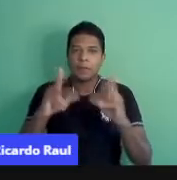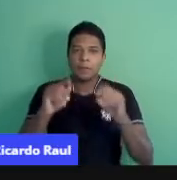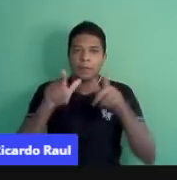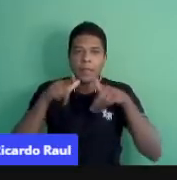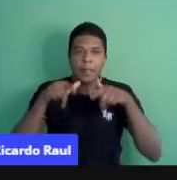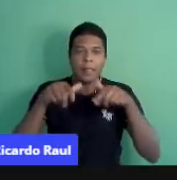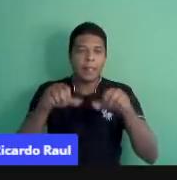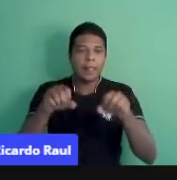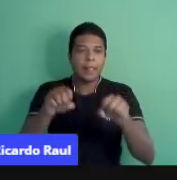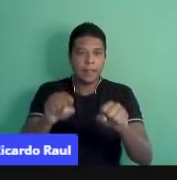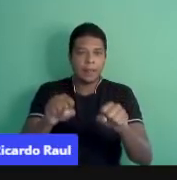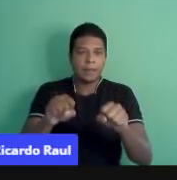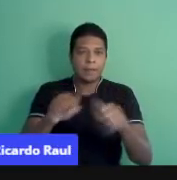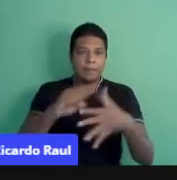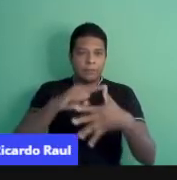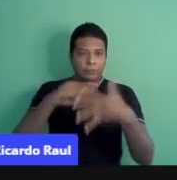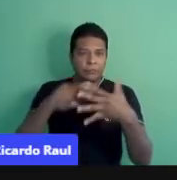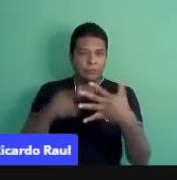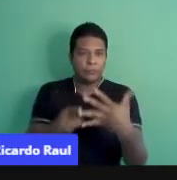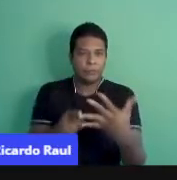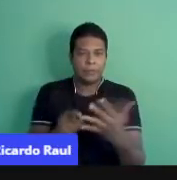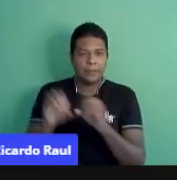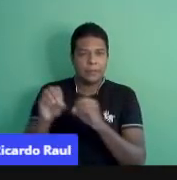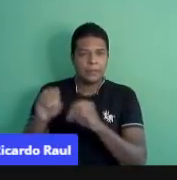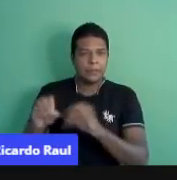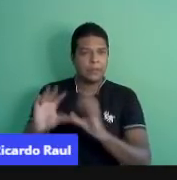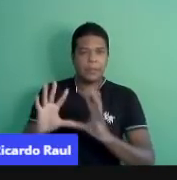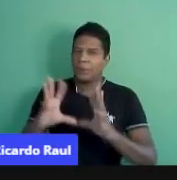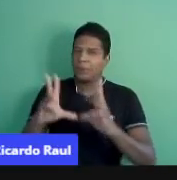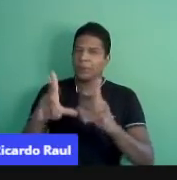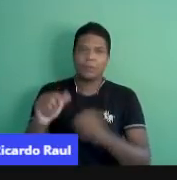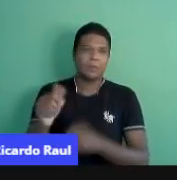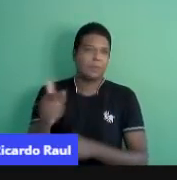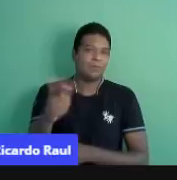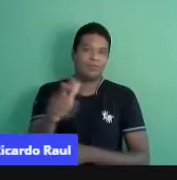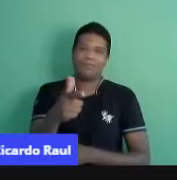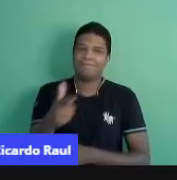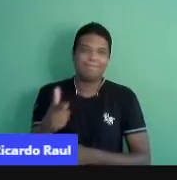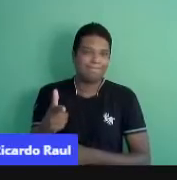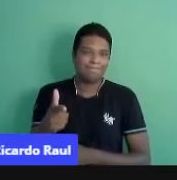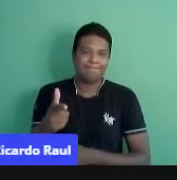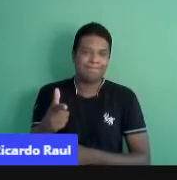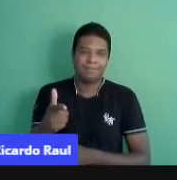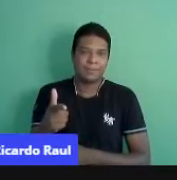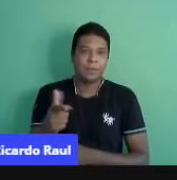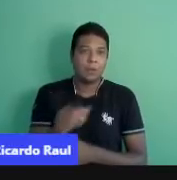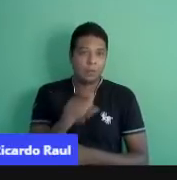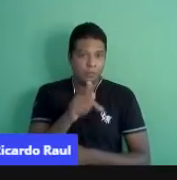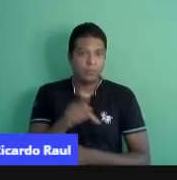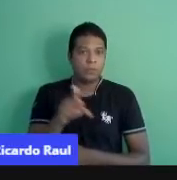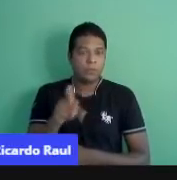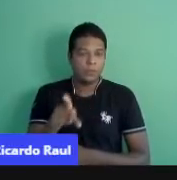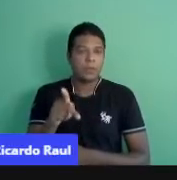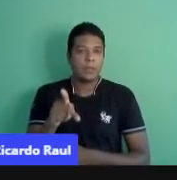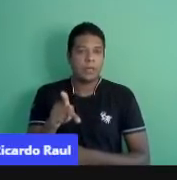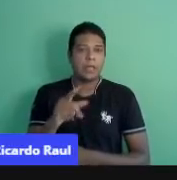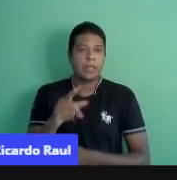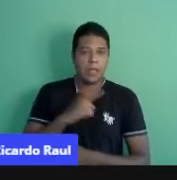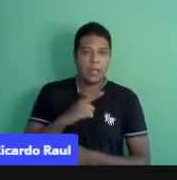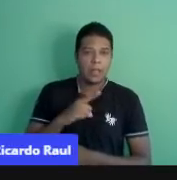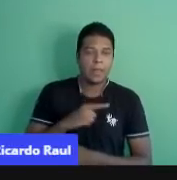que vai ensinar tudo. Isso não existe. O professor, ele tem a sua especificidade